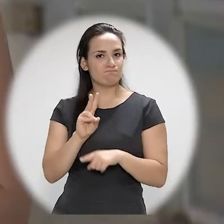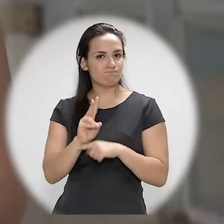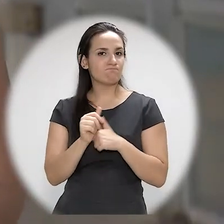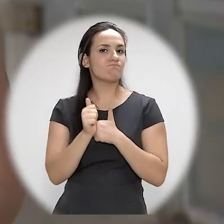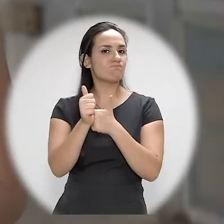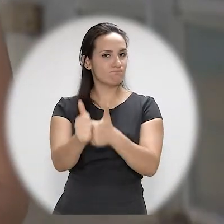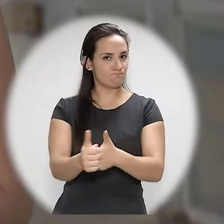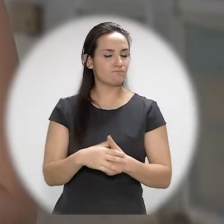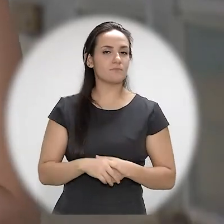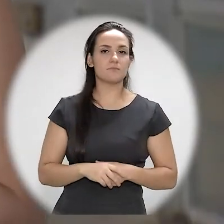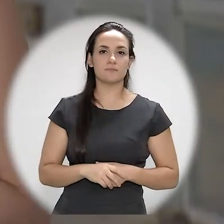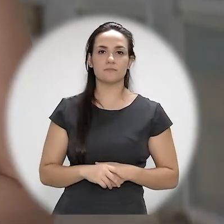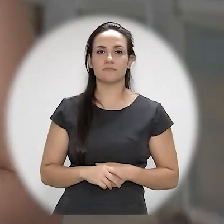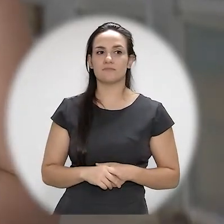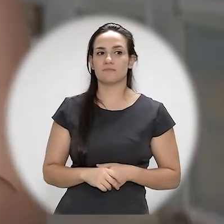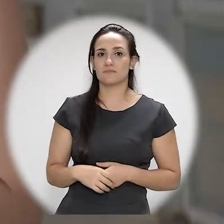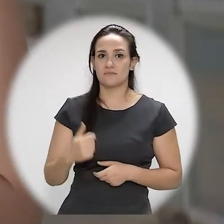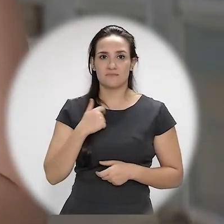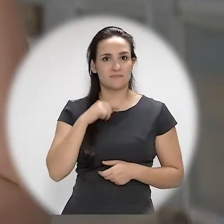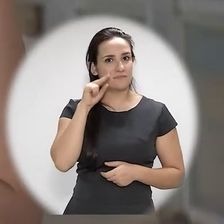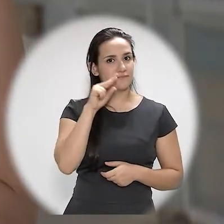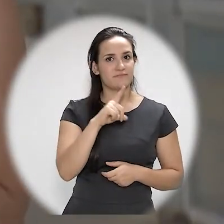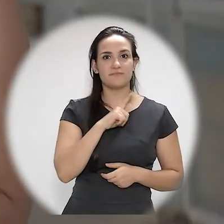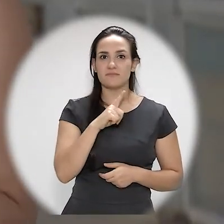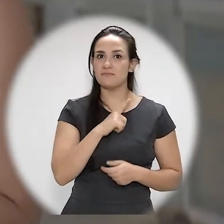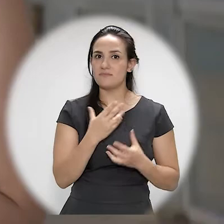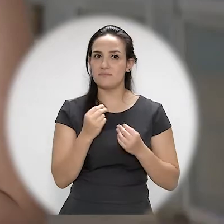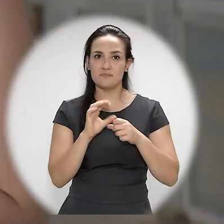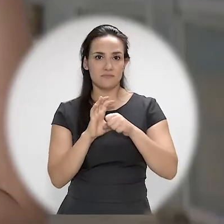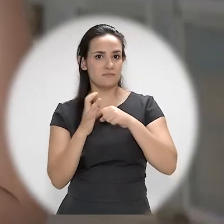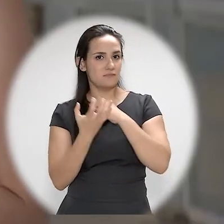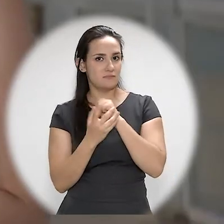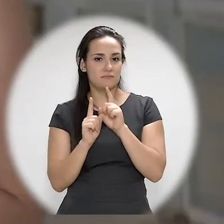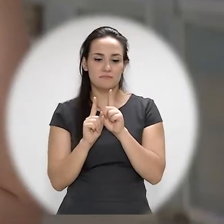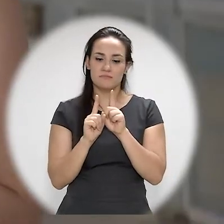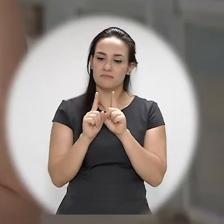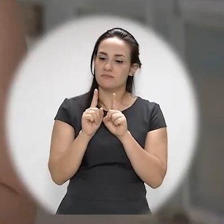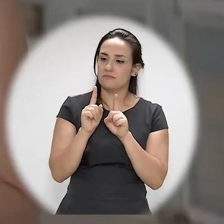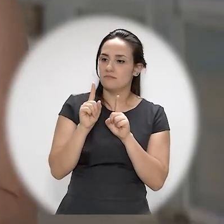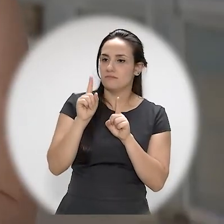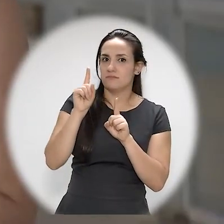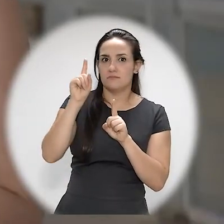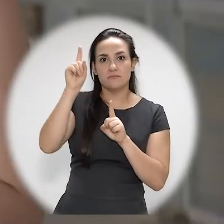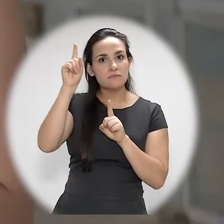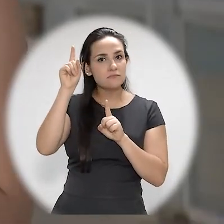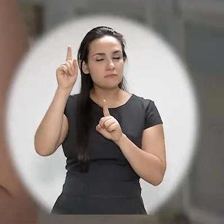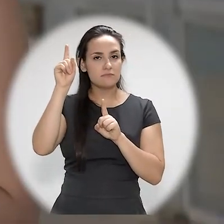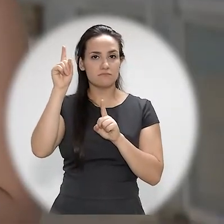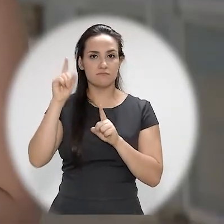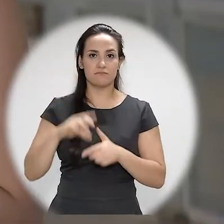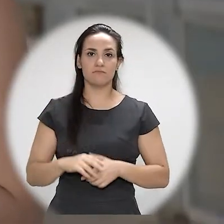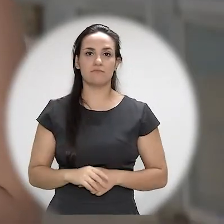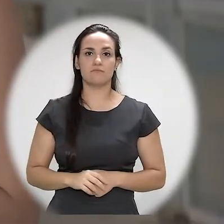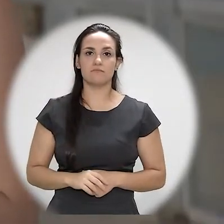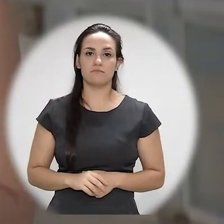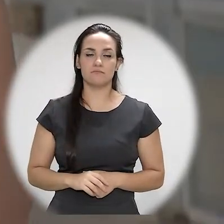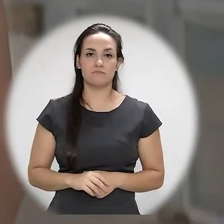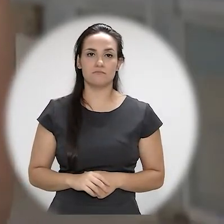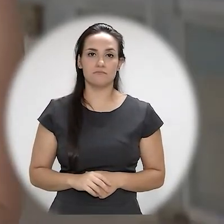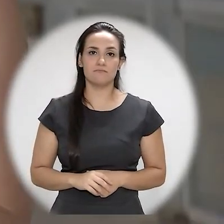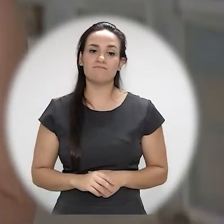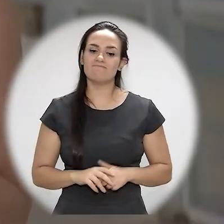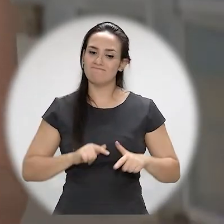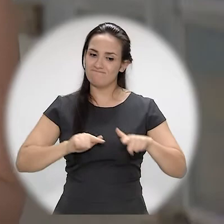forma para os profissionais do hospital. A gente viu, que a demanda dos casos de Covid estavam aumentando,